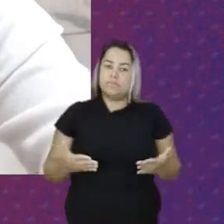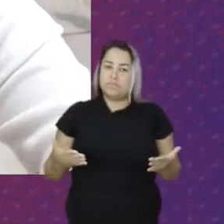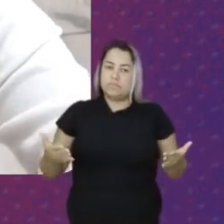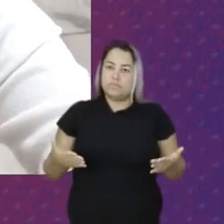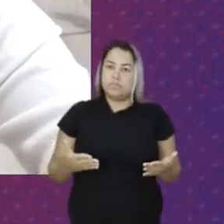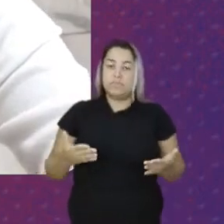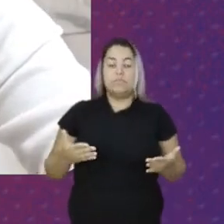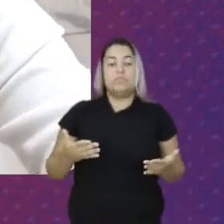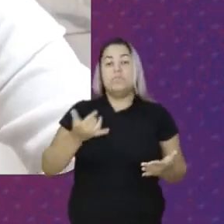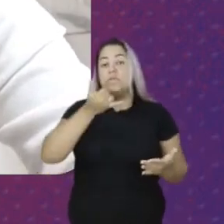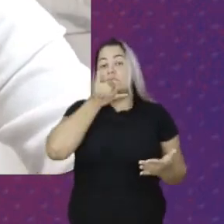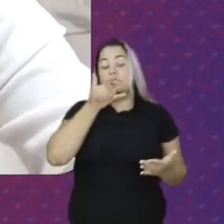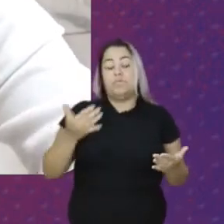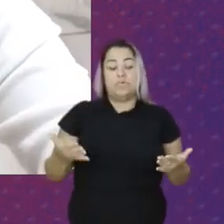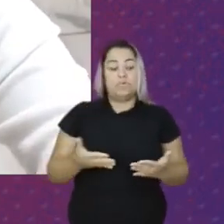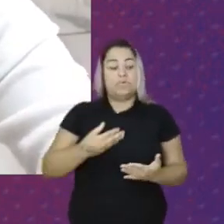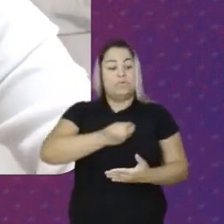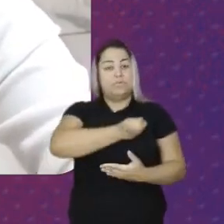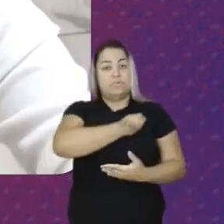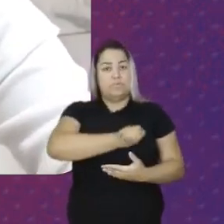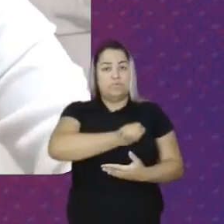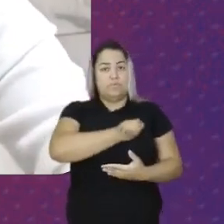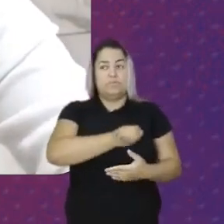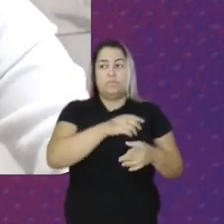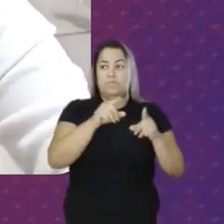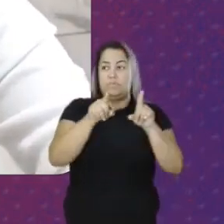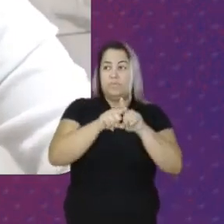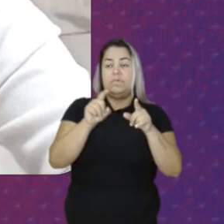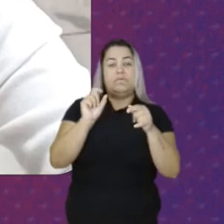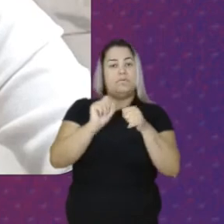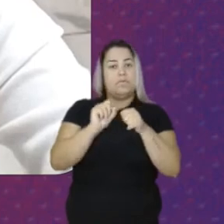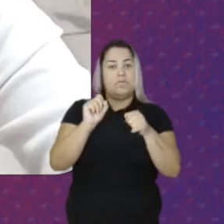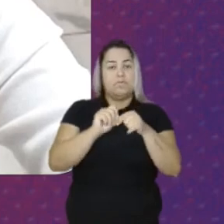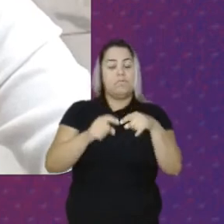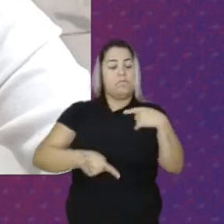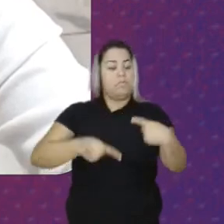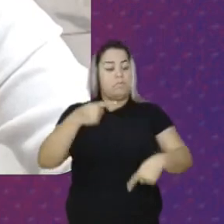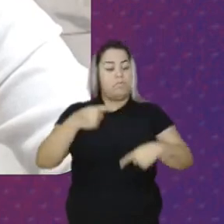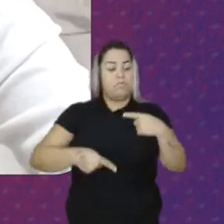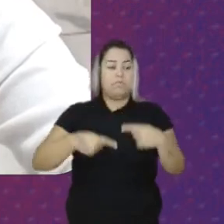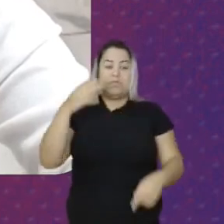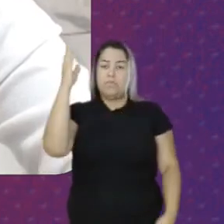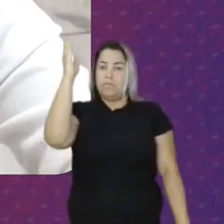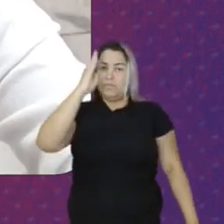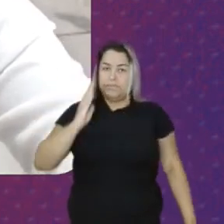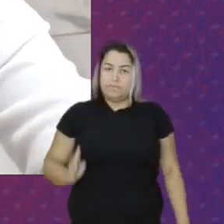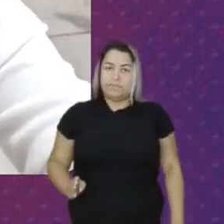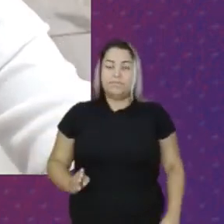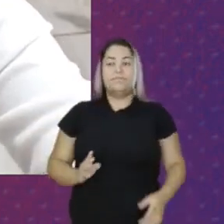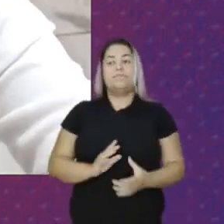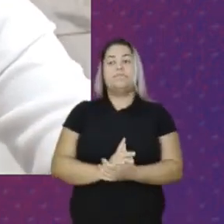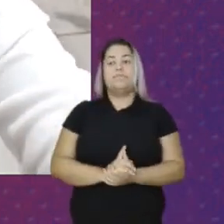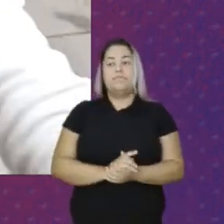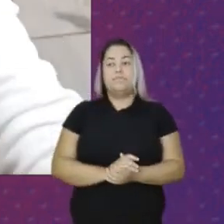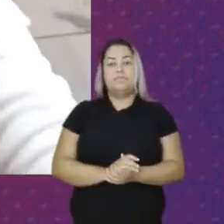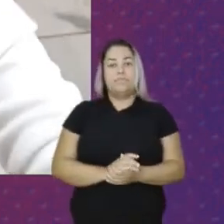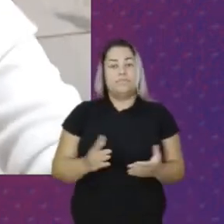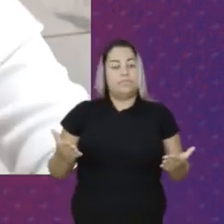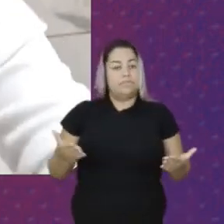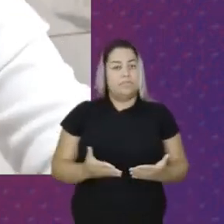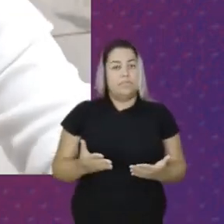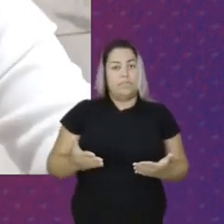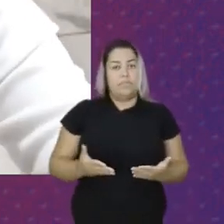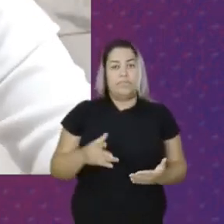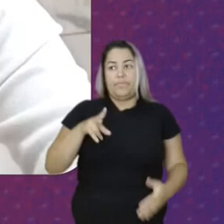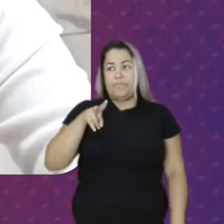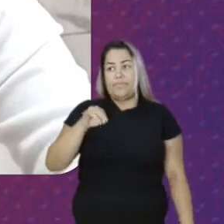também de formular, produzir, implementar política para as mulheres em âmbito federal. Hoje a gente vai conversar